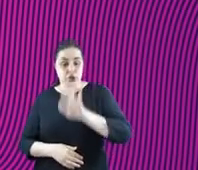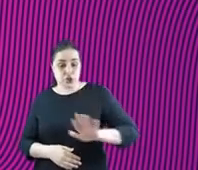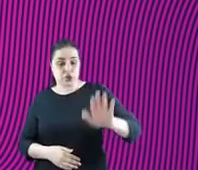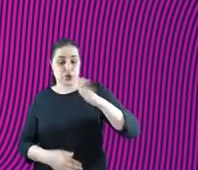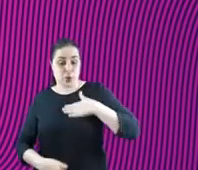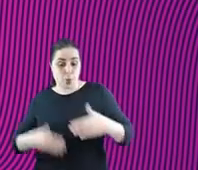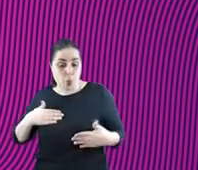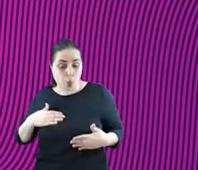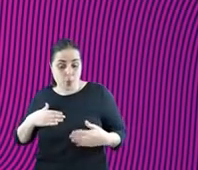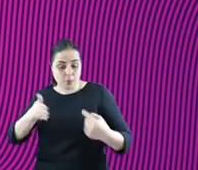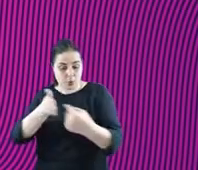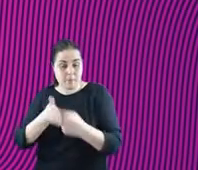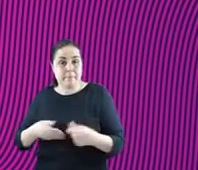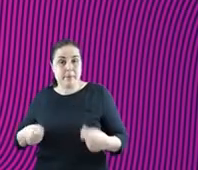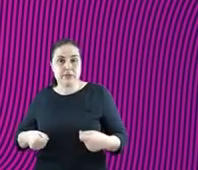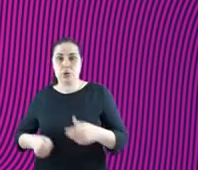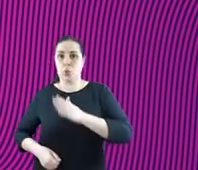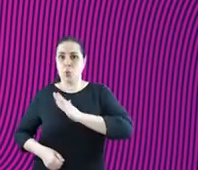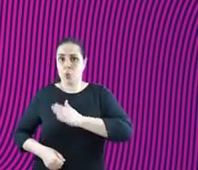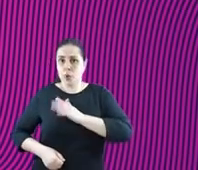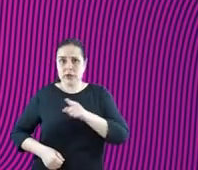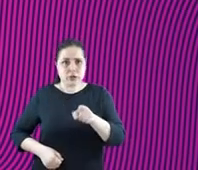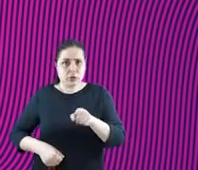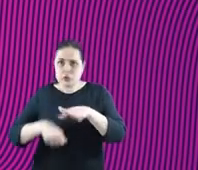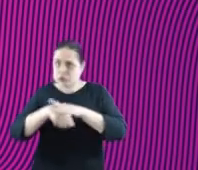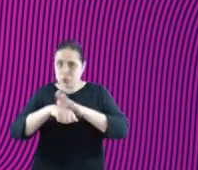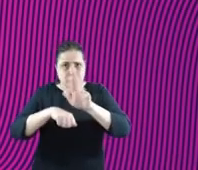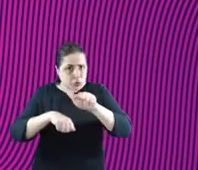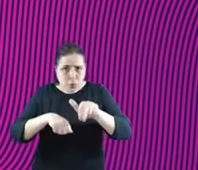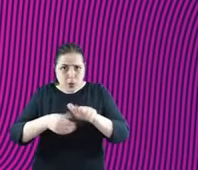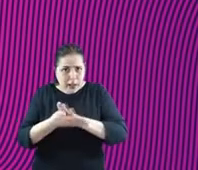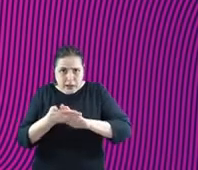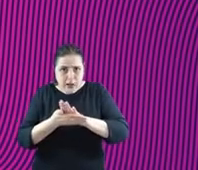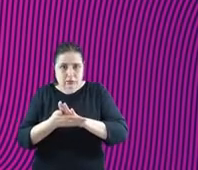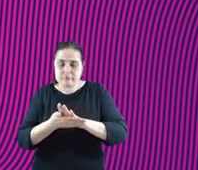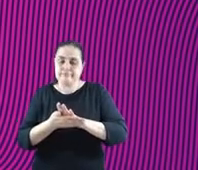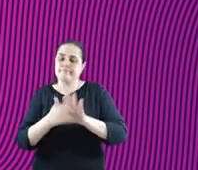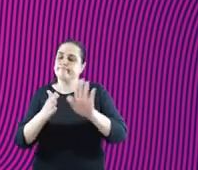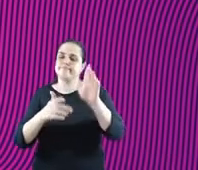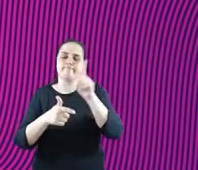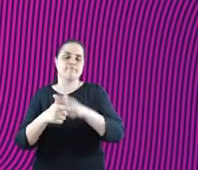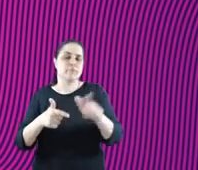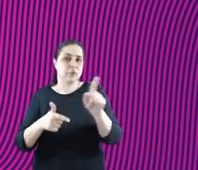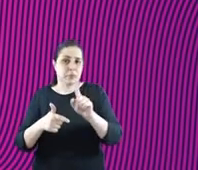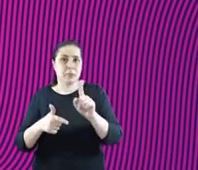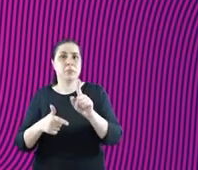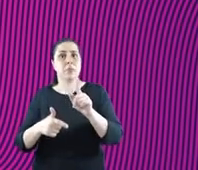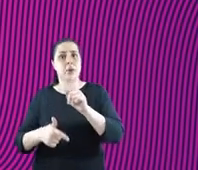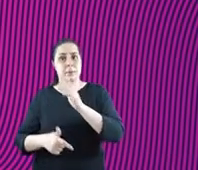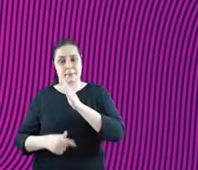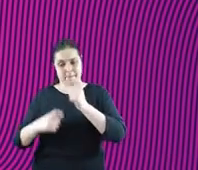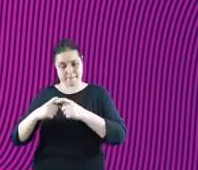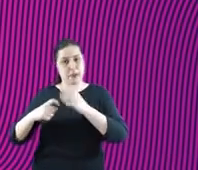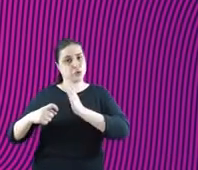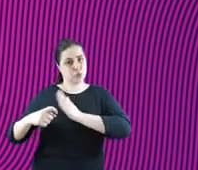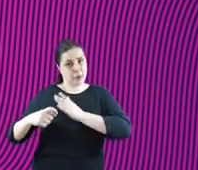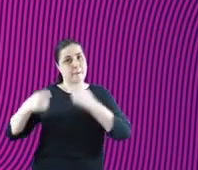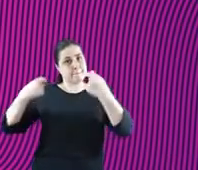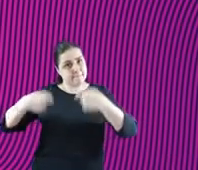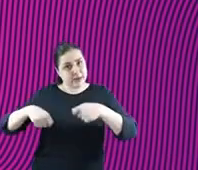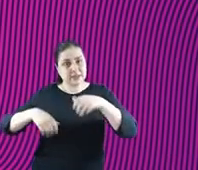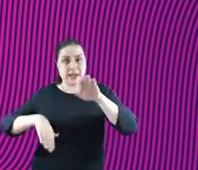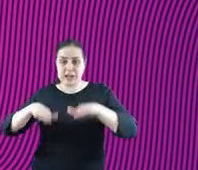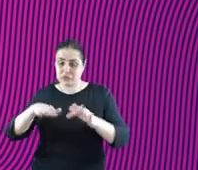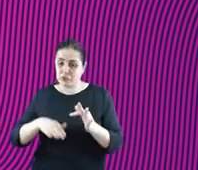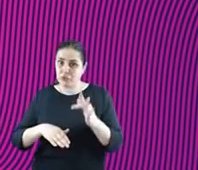não é questão de você ter. Você vai poder, em algum momento da sua vida, apresentar alguma